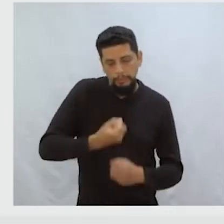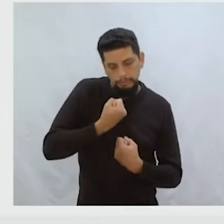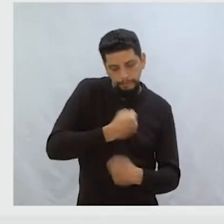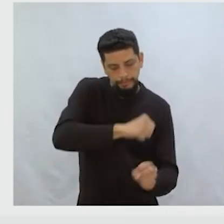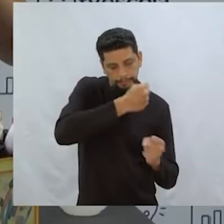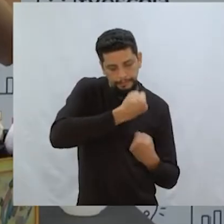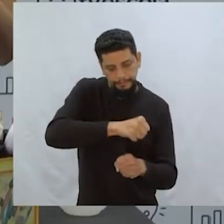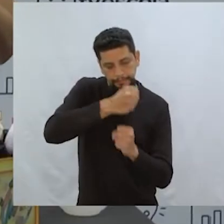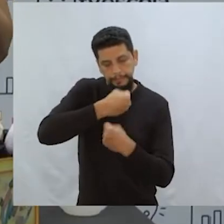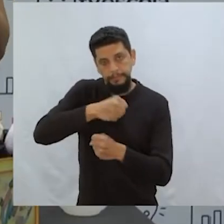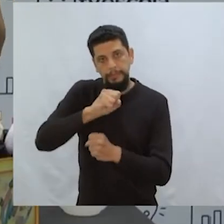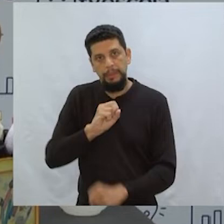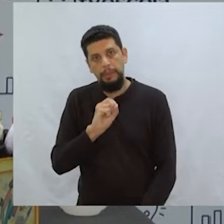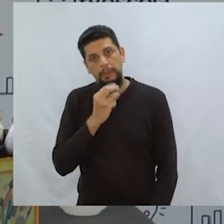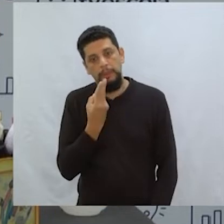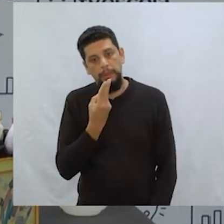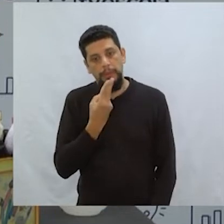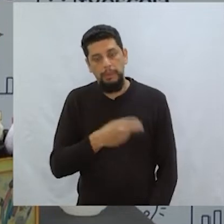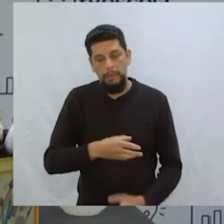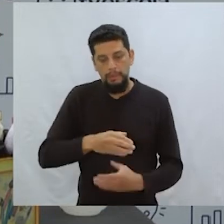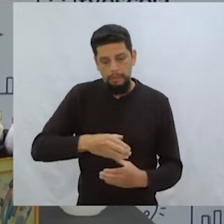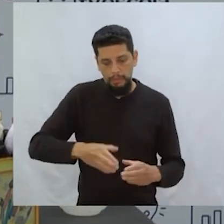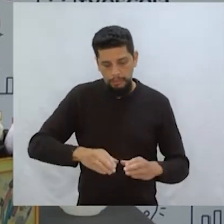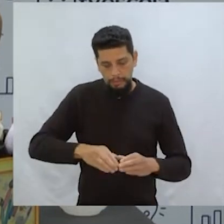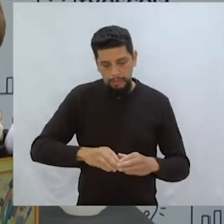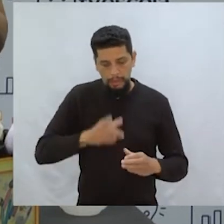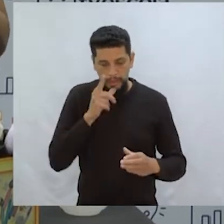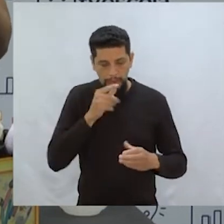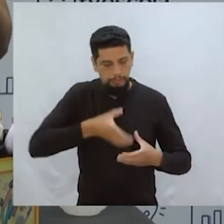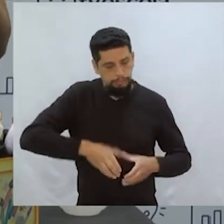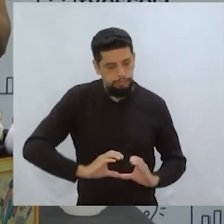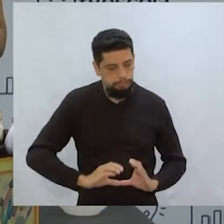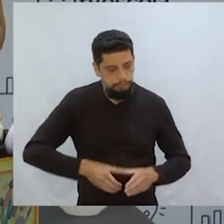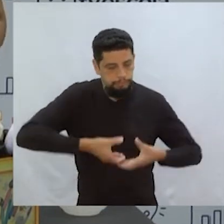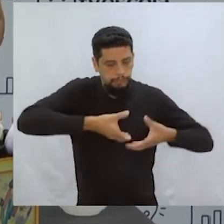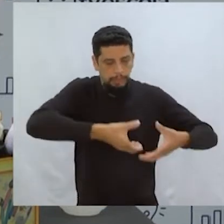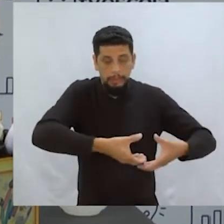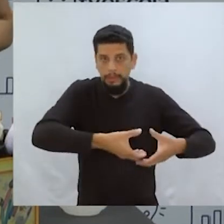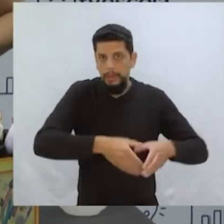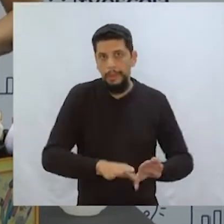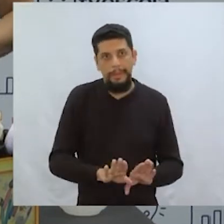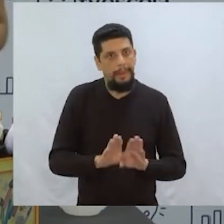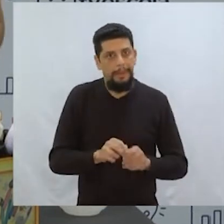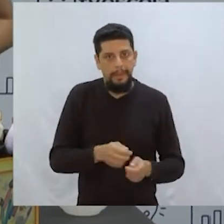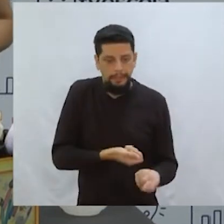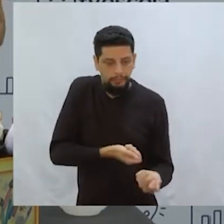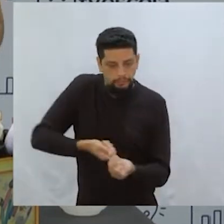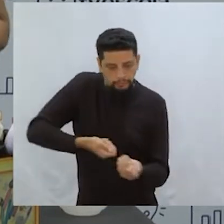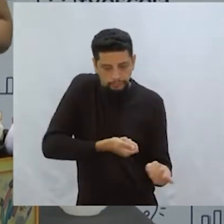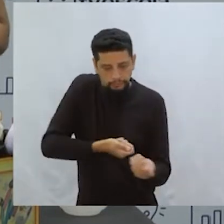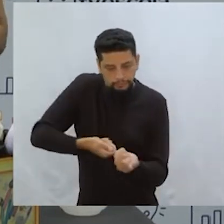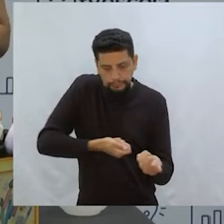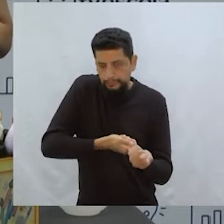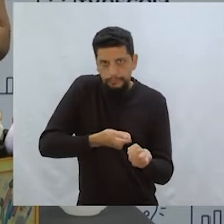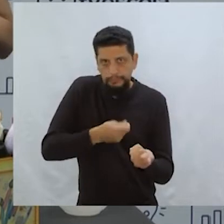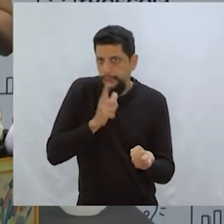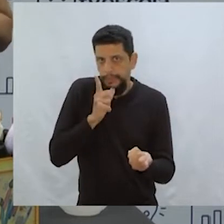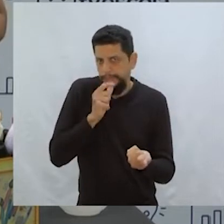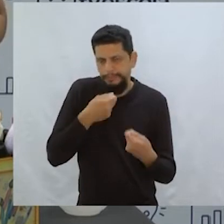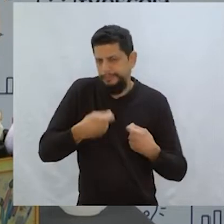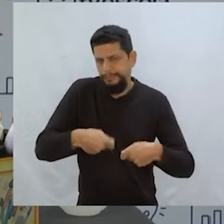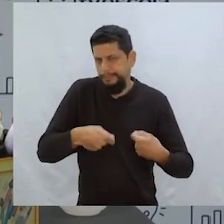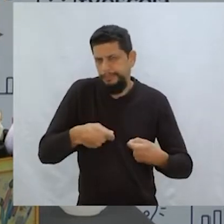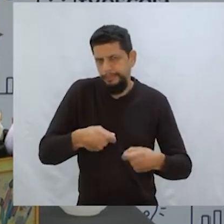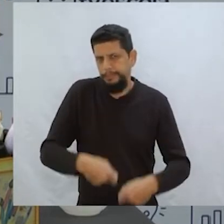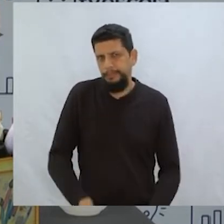uma vassoura ou usa o balde ali com água, mas nada de usar mangueira. Nós estamos num período